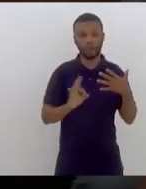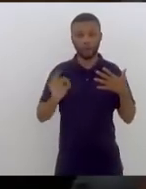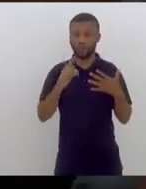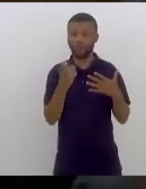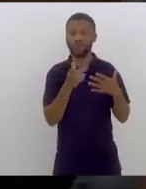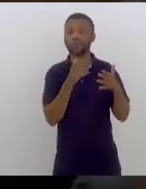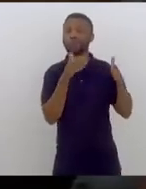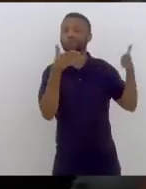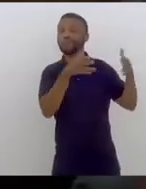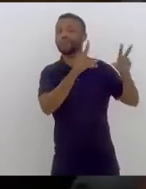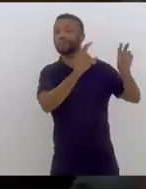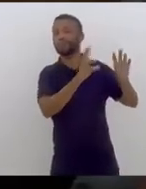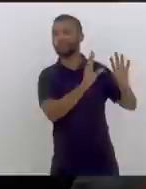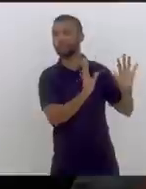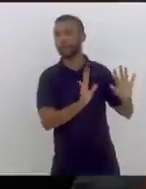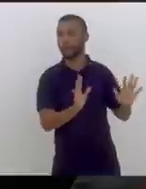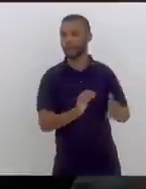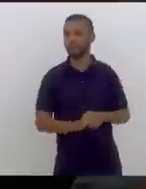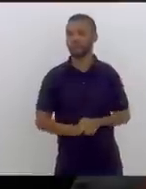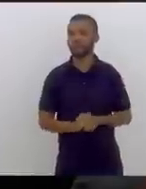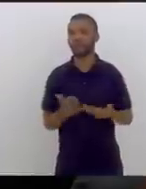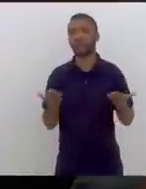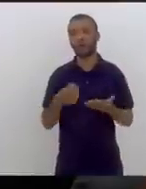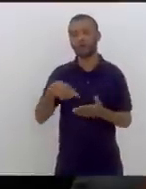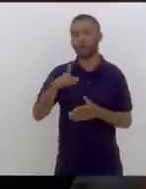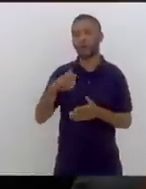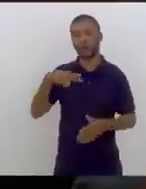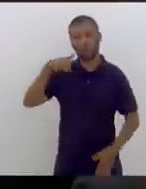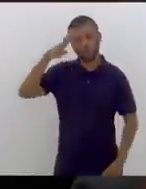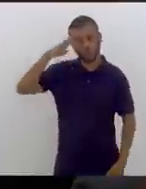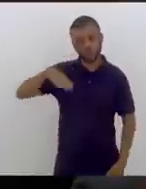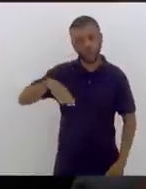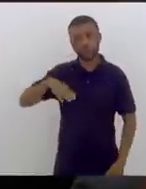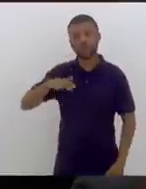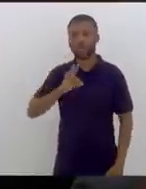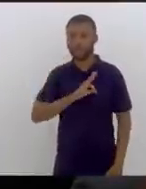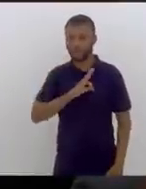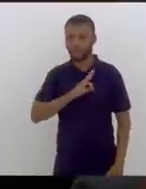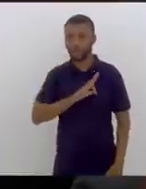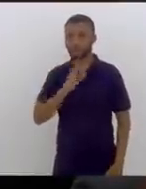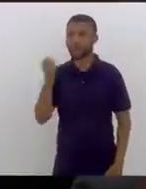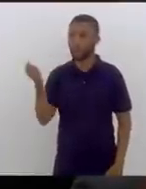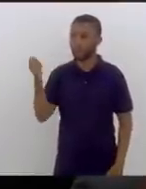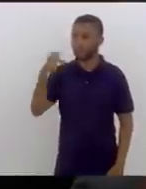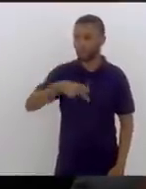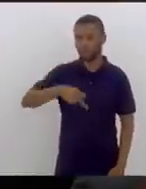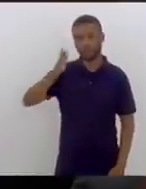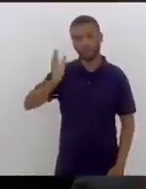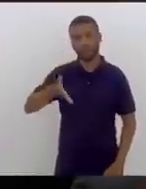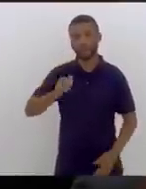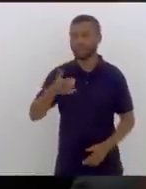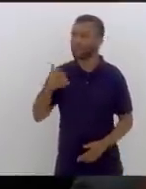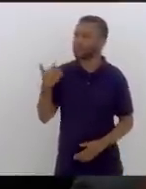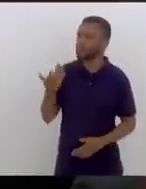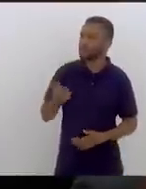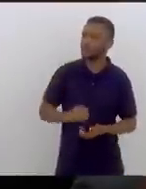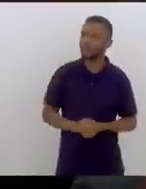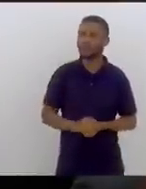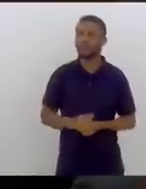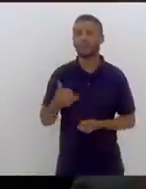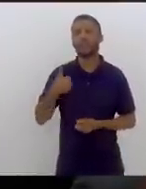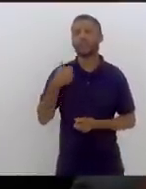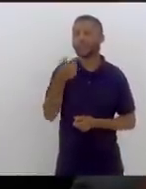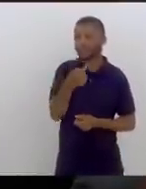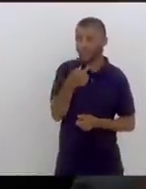não entra nesse mérito mais e hoje ele é um soldado da PM reformado né E tem quantos anos